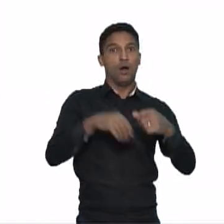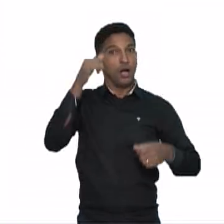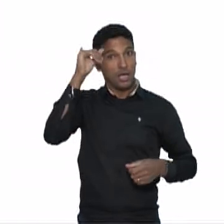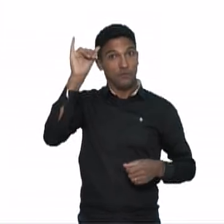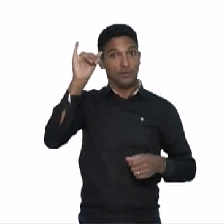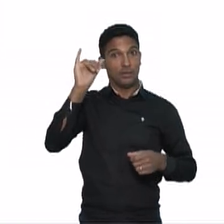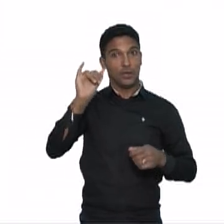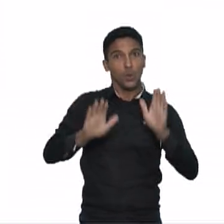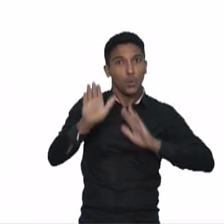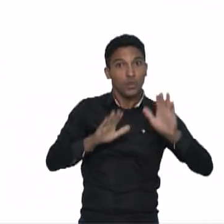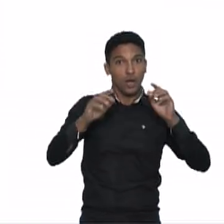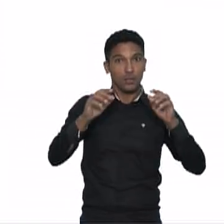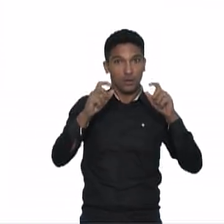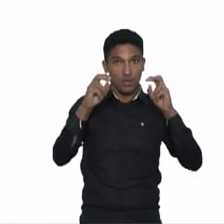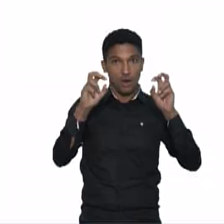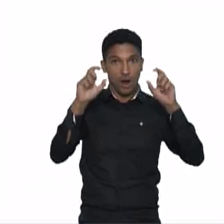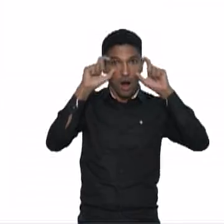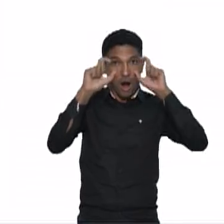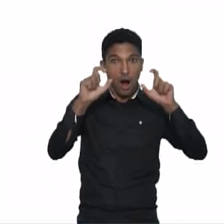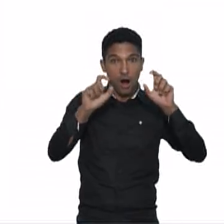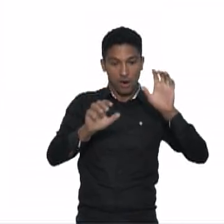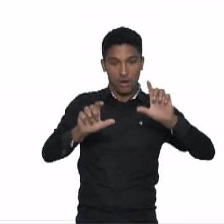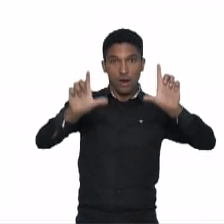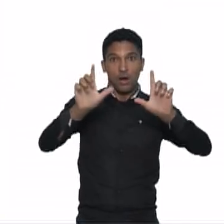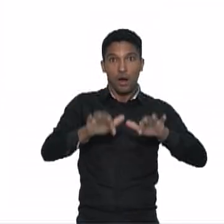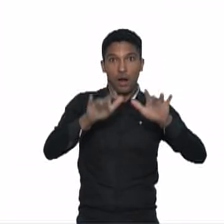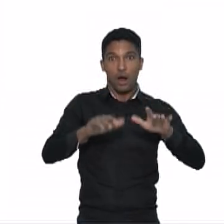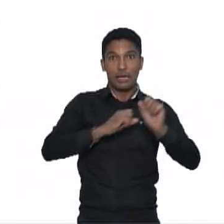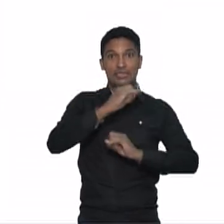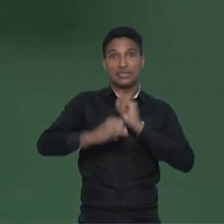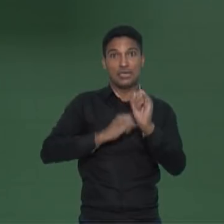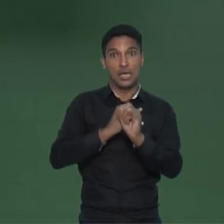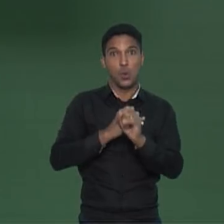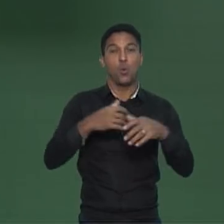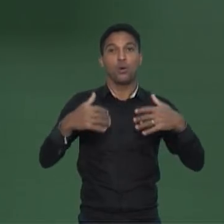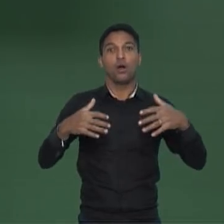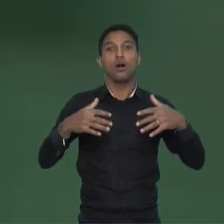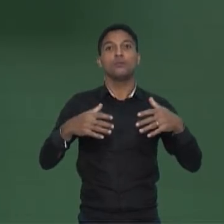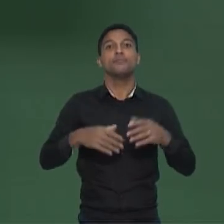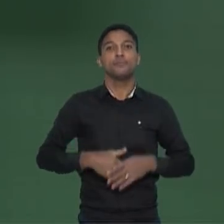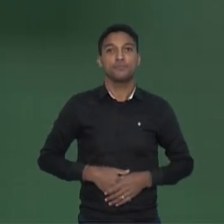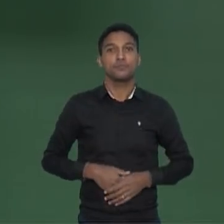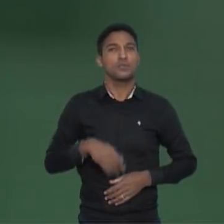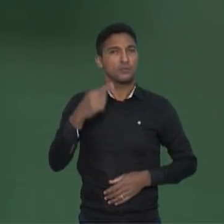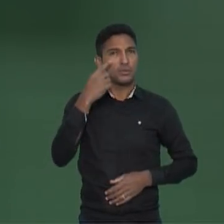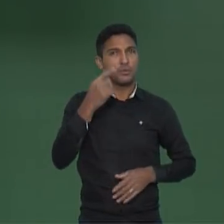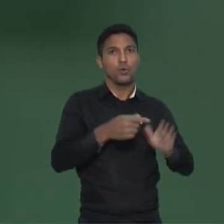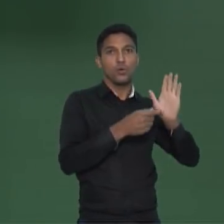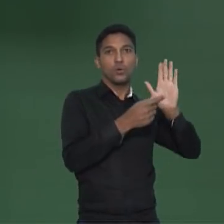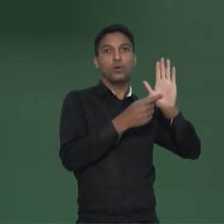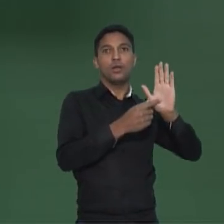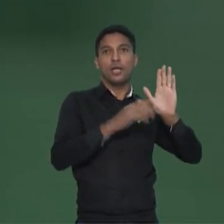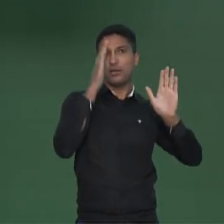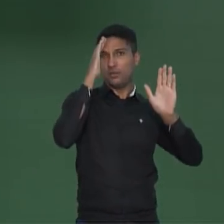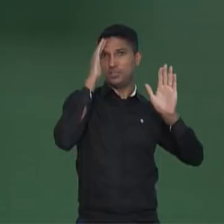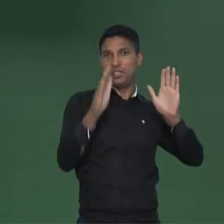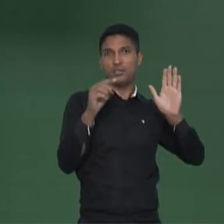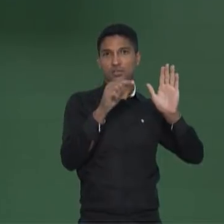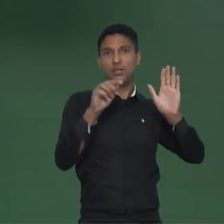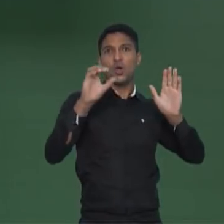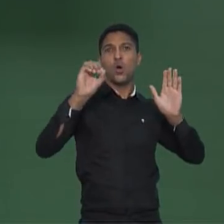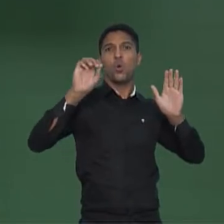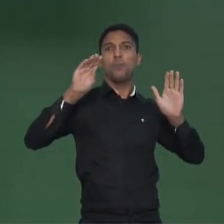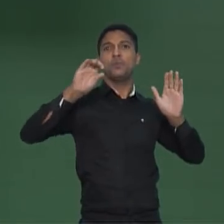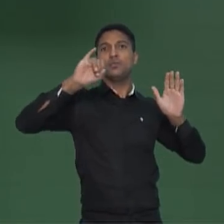Público Federal, apoia essa ideia, certo? Também um cartaz bem objetivo, bem enxuto, bem